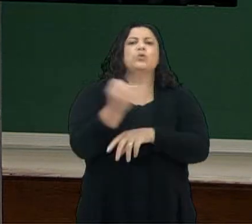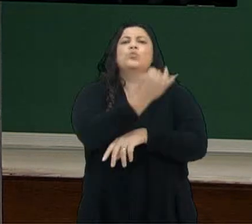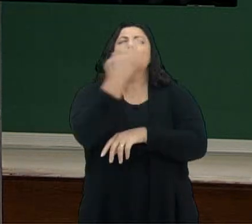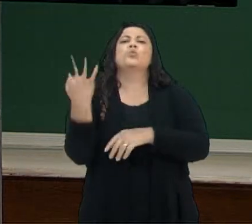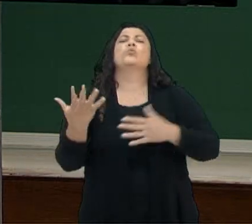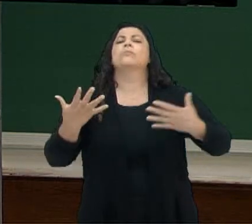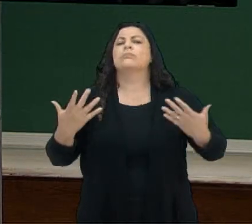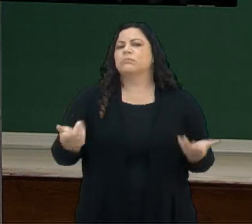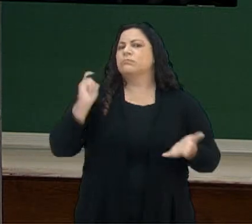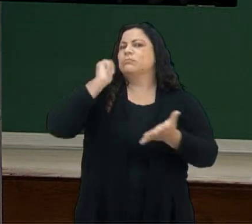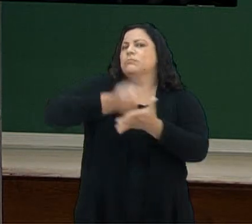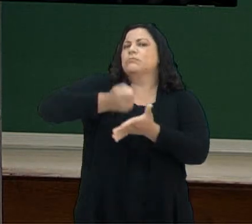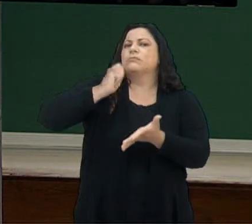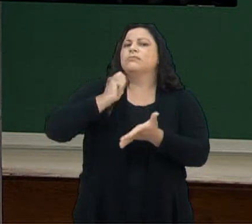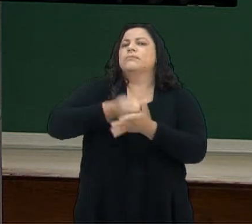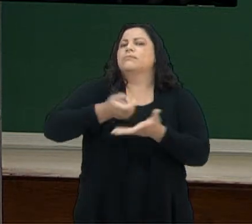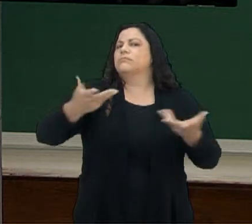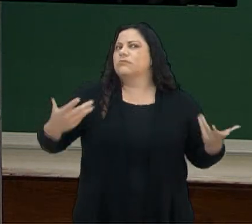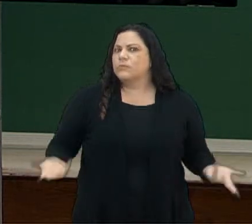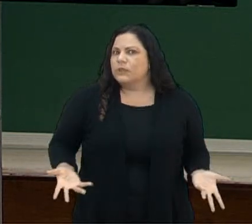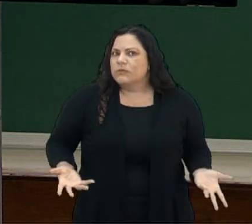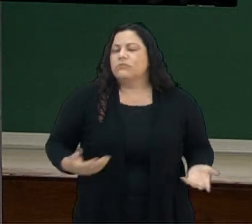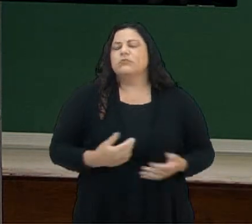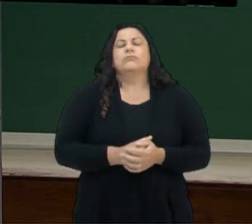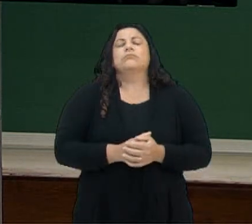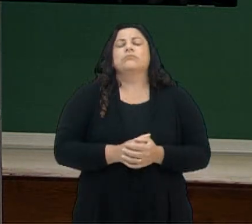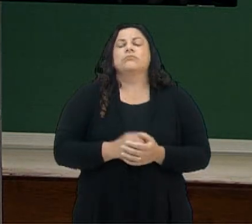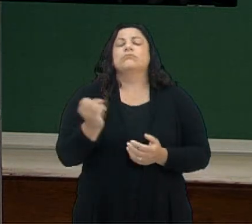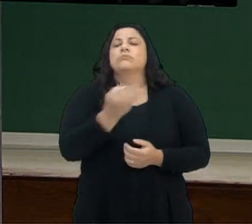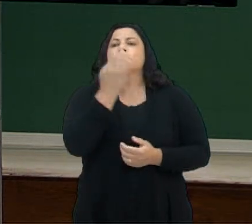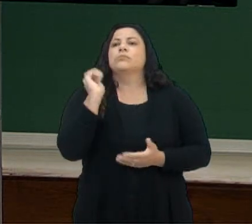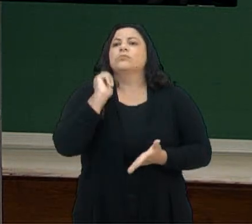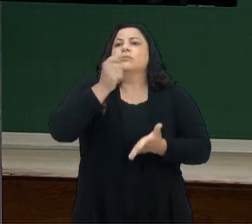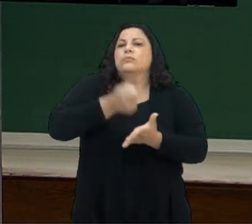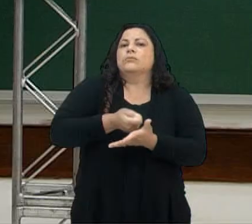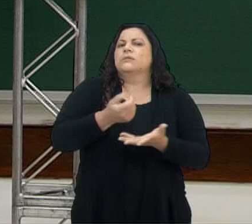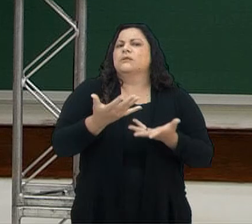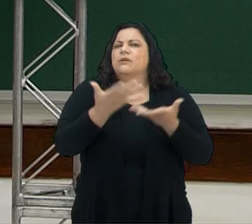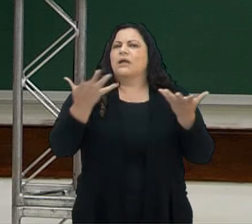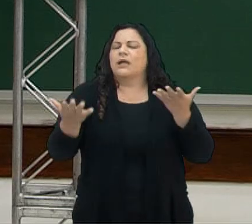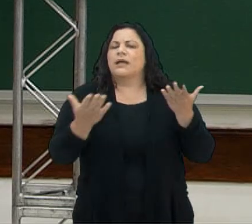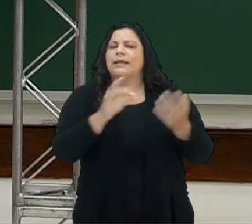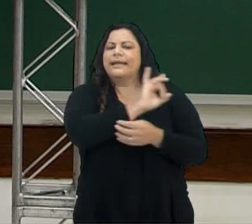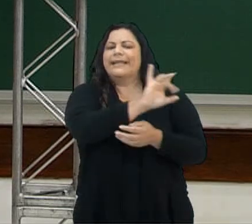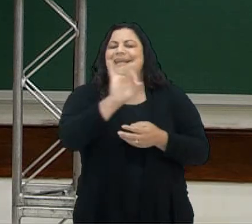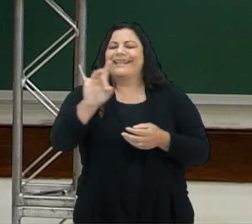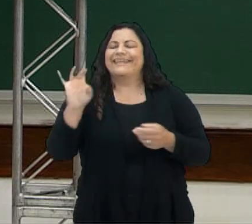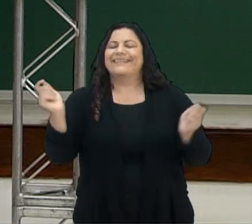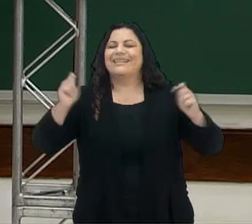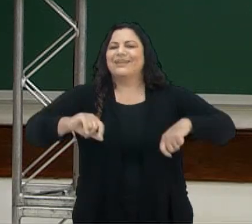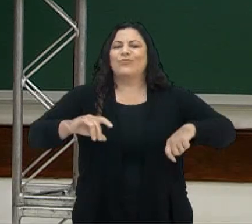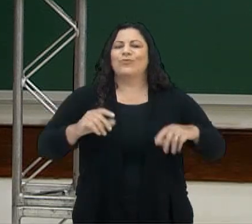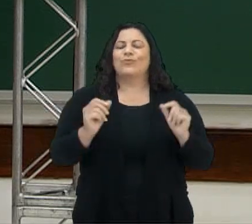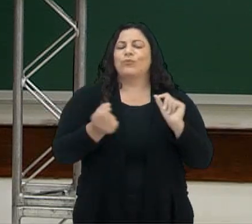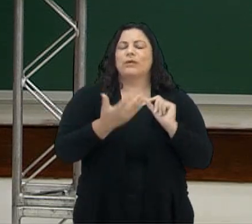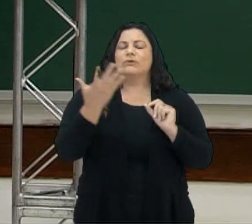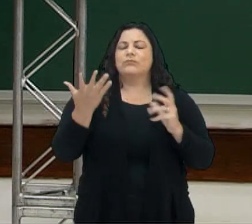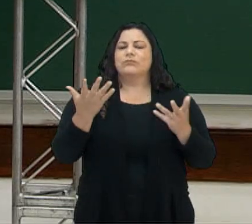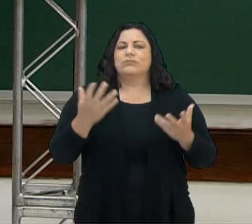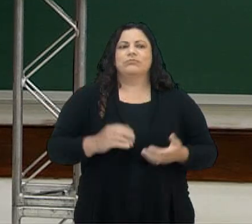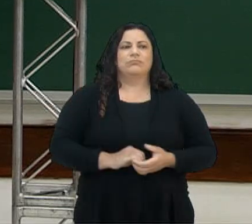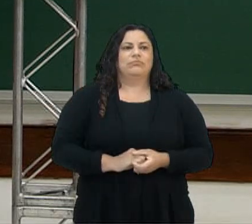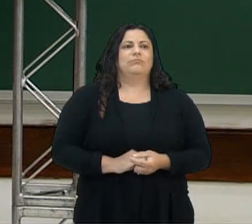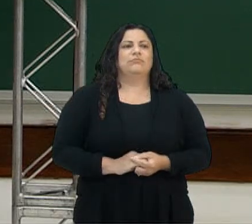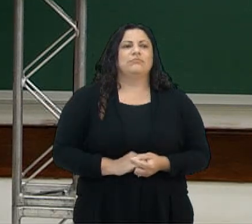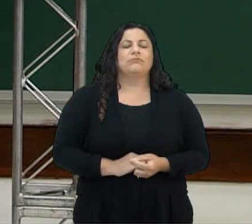tem que pagar por esse, quanto vai custar cada um desses porta-copos e quanto vai custar a encomenda inteira, tá? Então